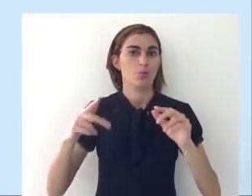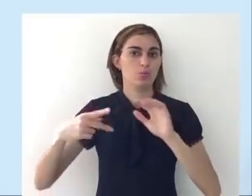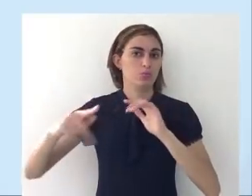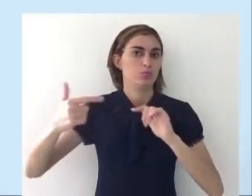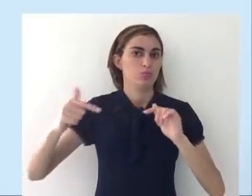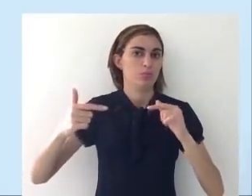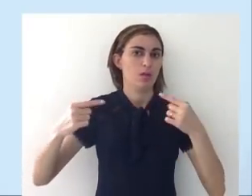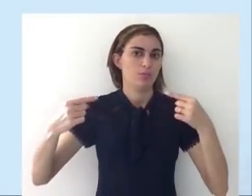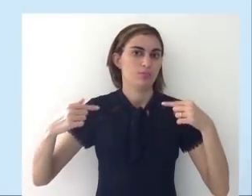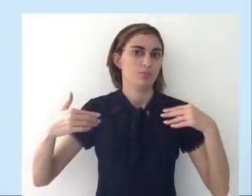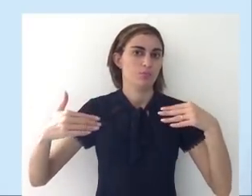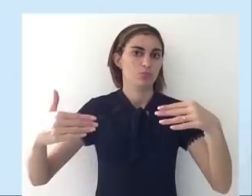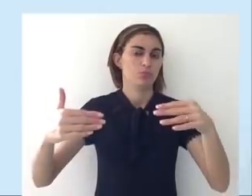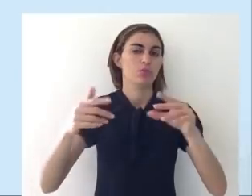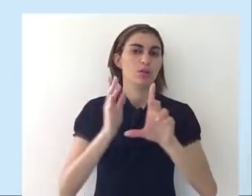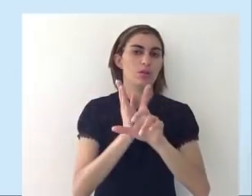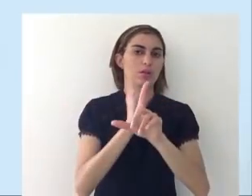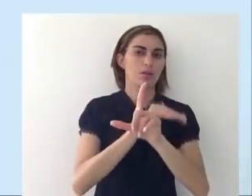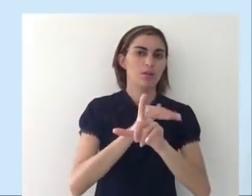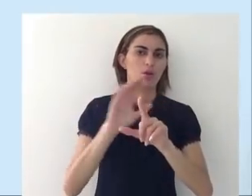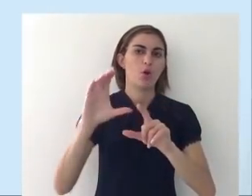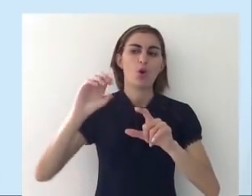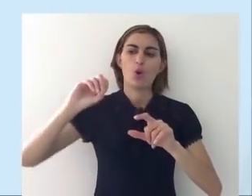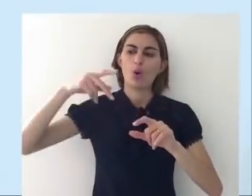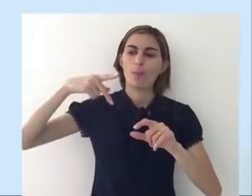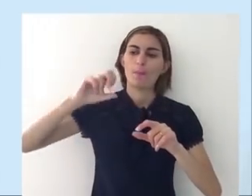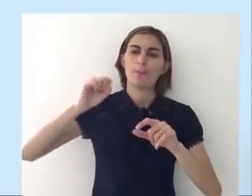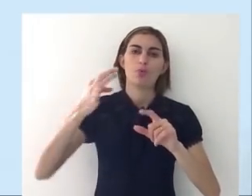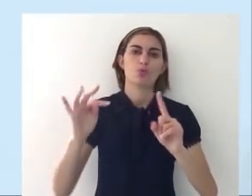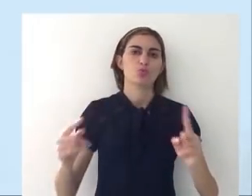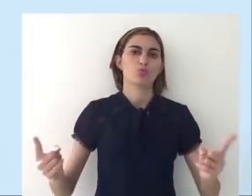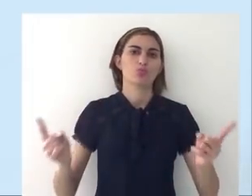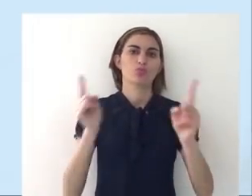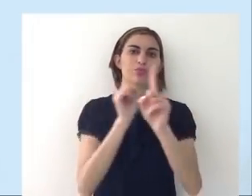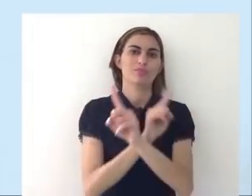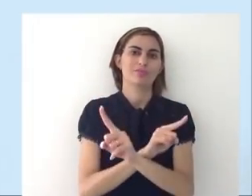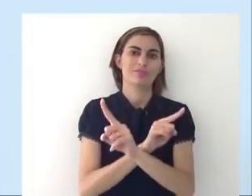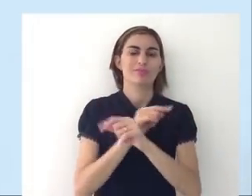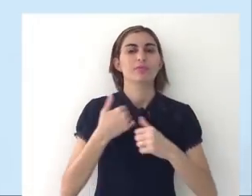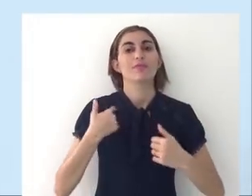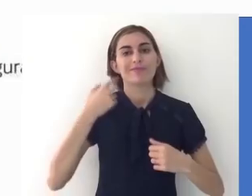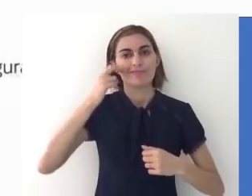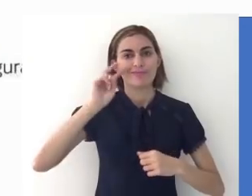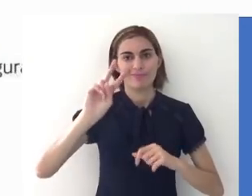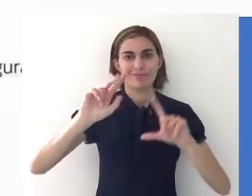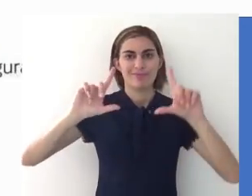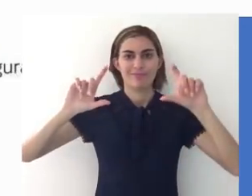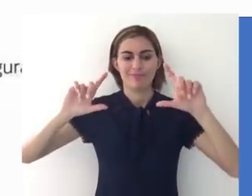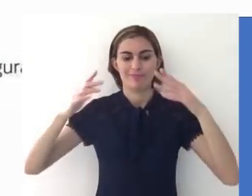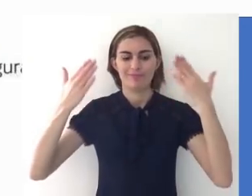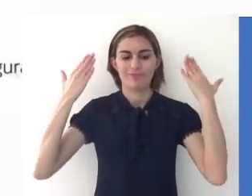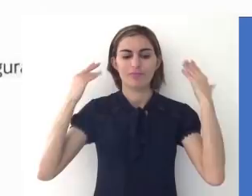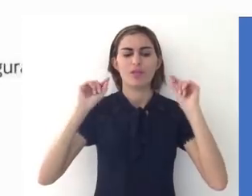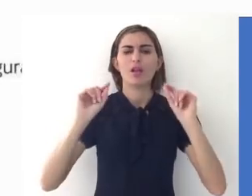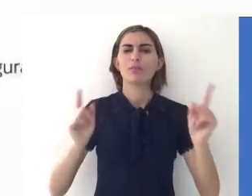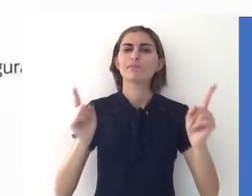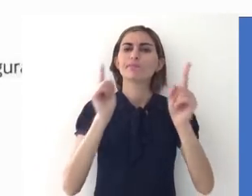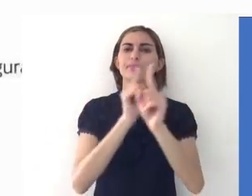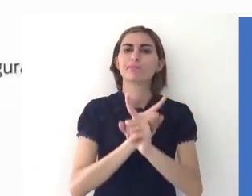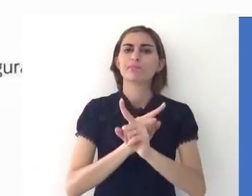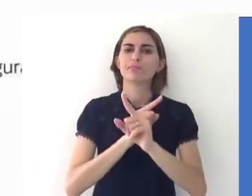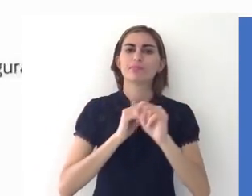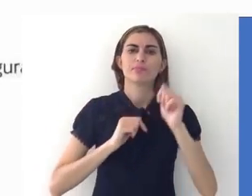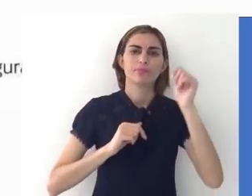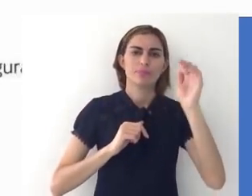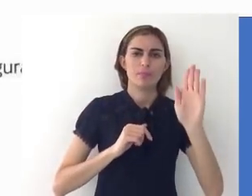comum, eles estão não consecutivos, a gente vai chamar esses lados de opostos. Então, nessa figurinha aí,